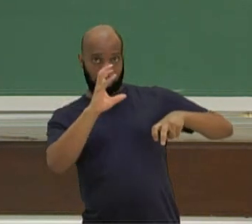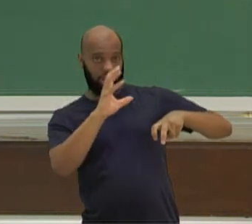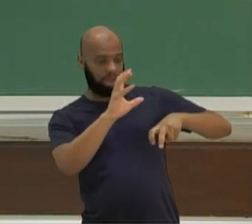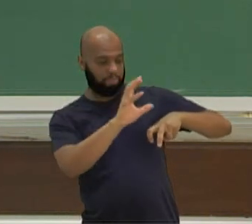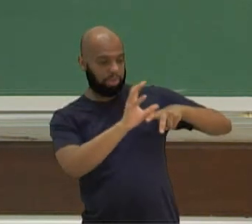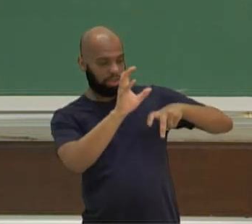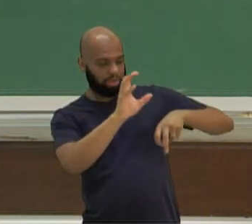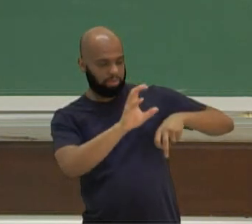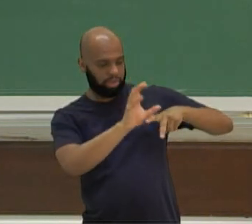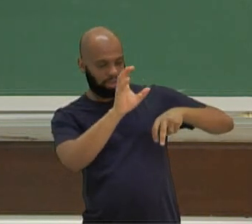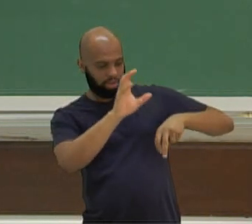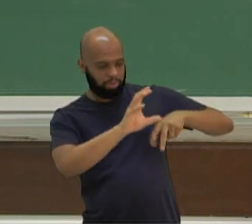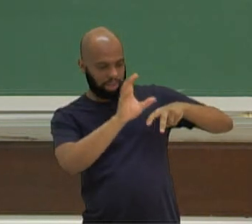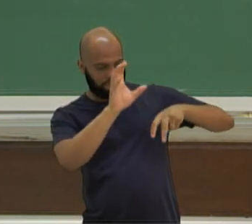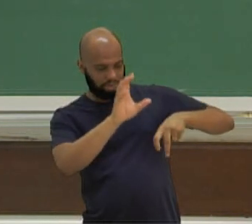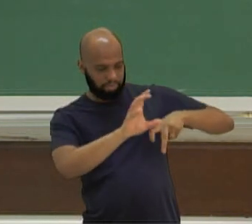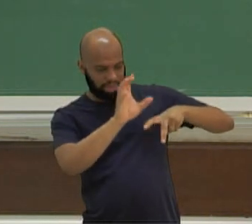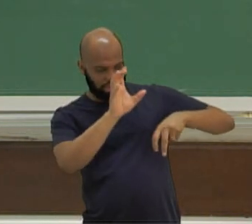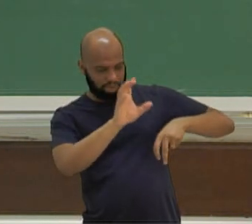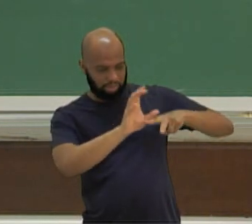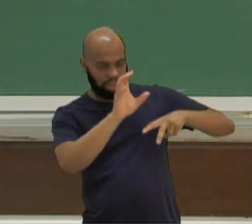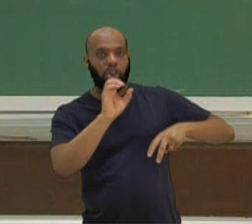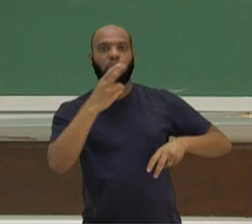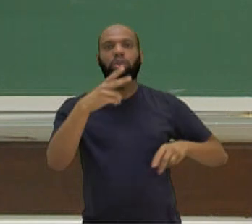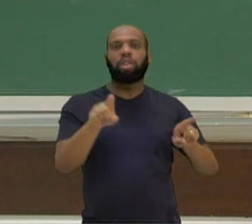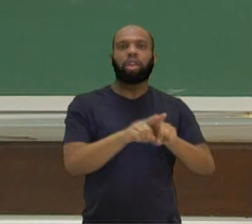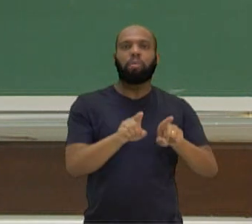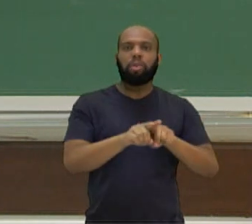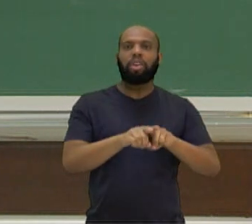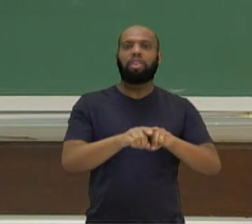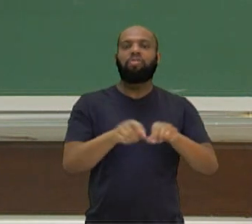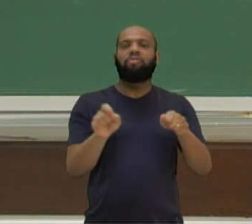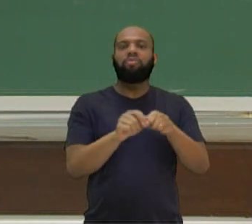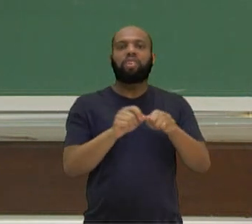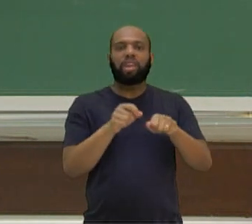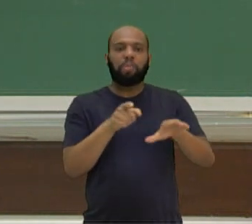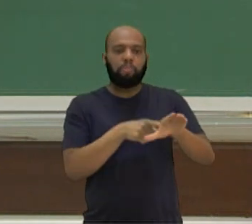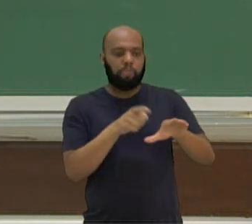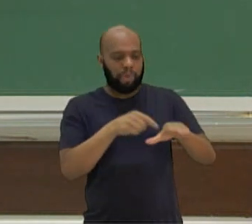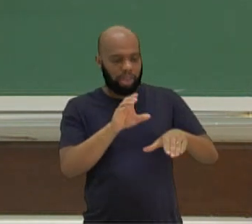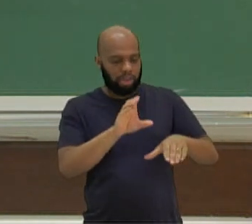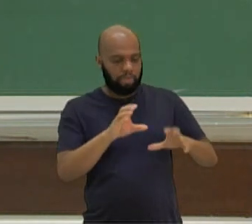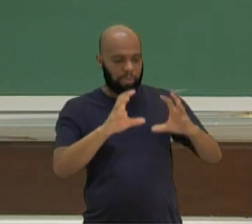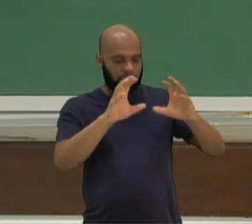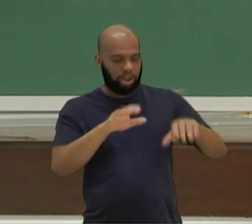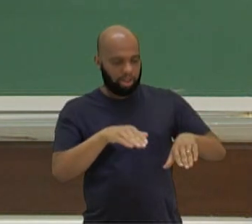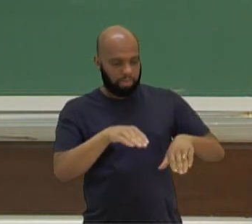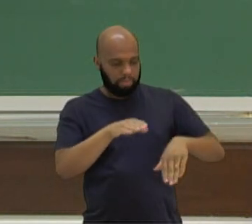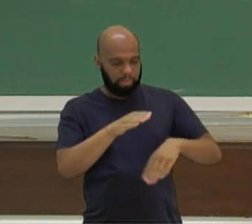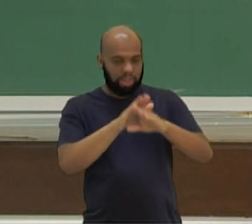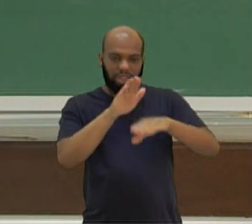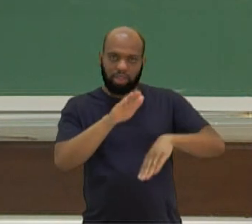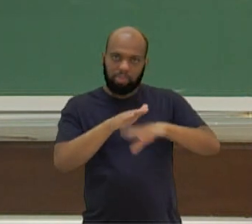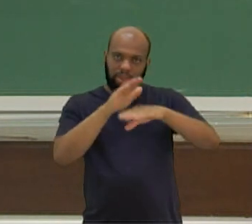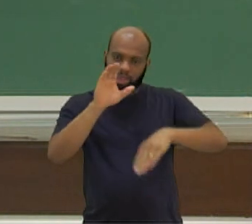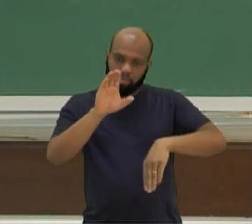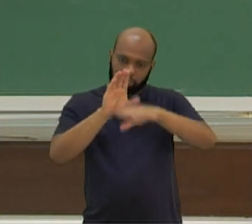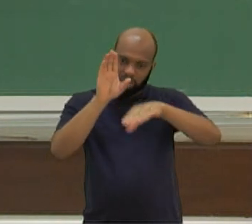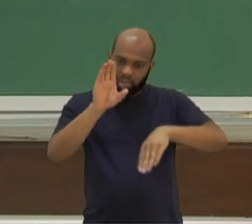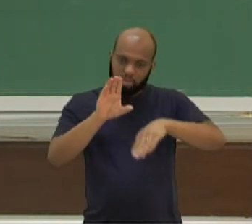bola, ou no pé, ou na cabeça, né? Ficar fazendo embaixadinhas. Tudo bem? E